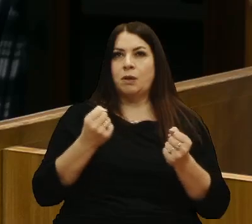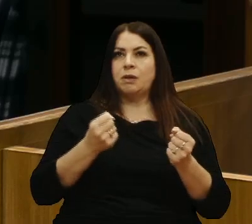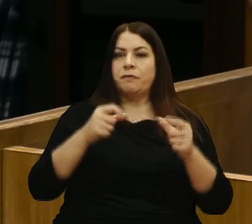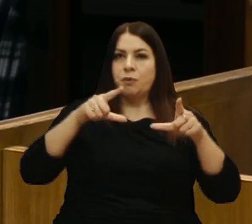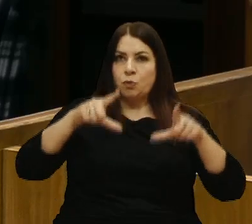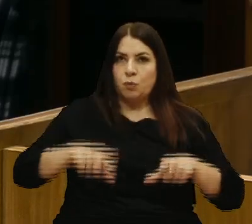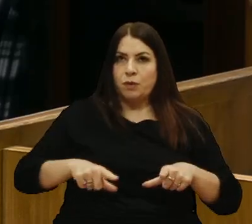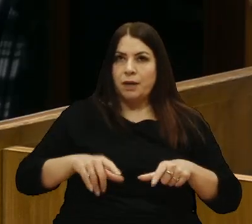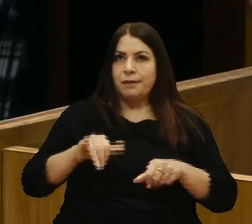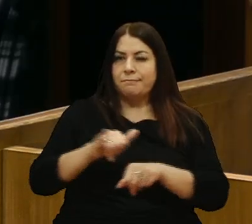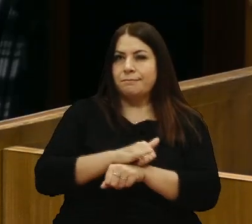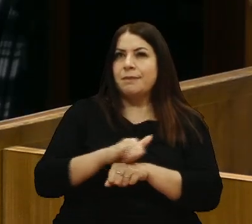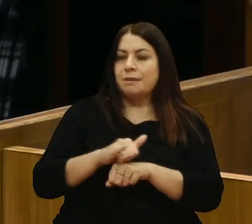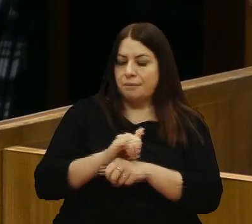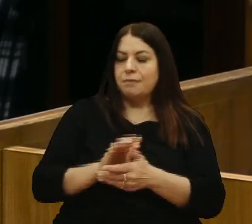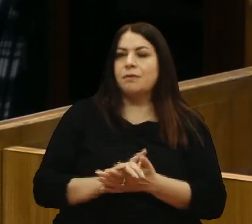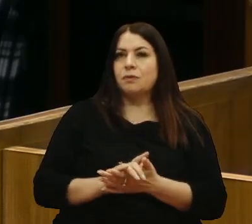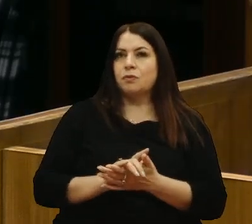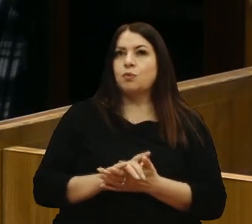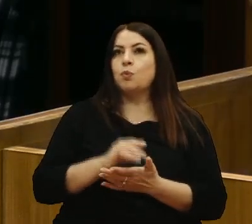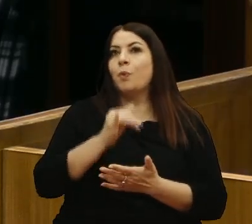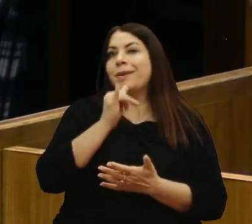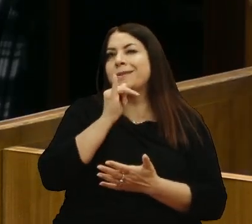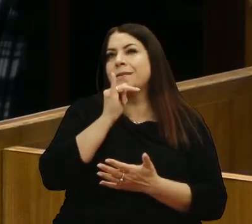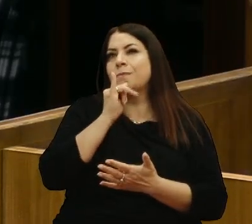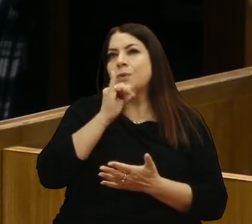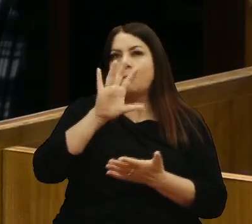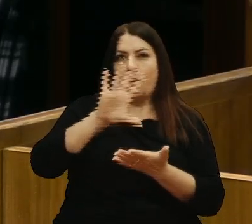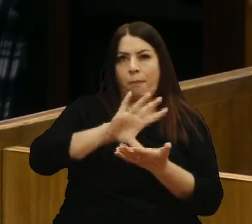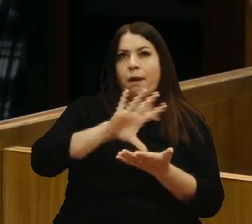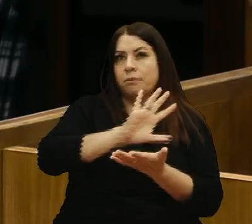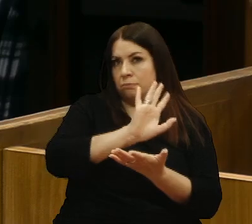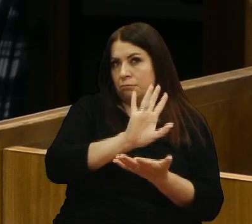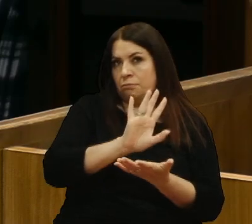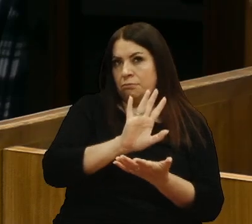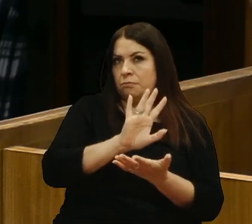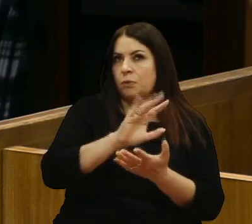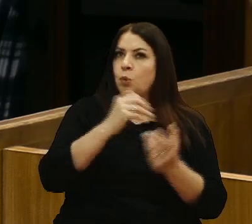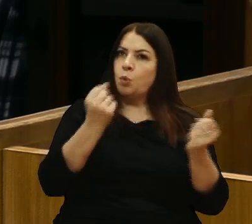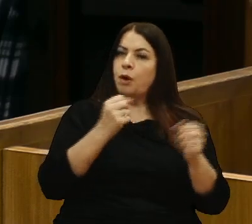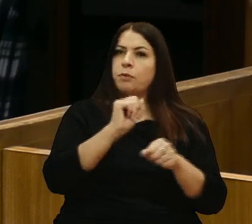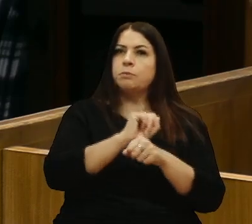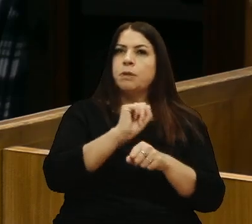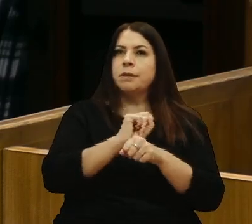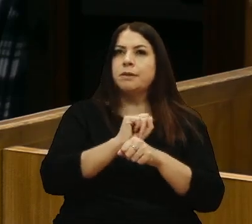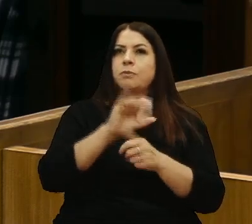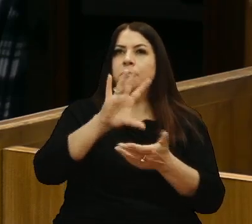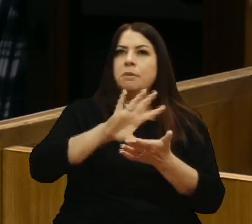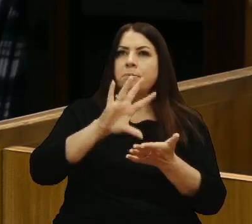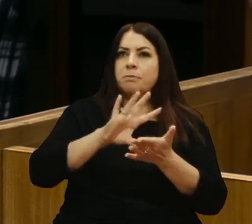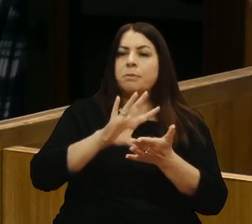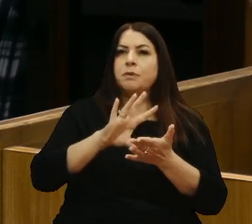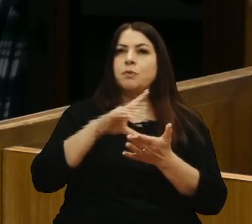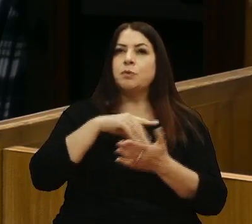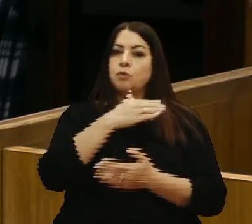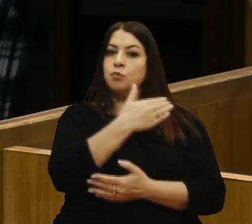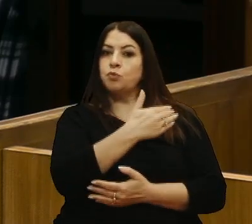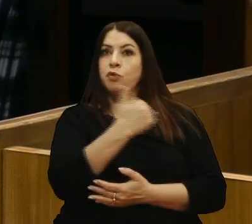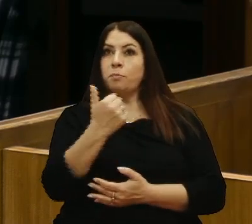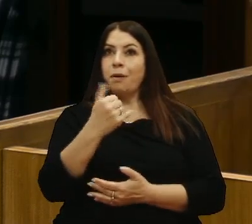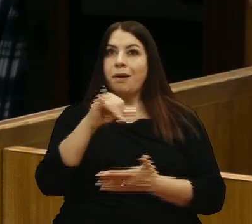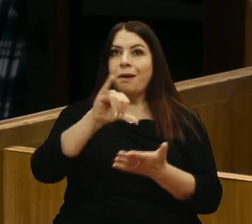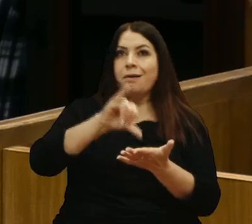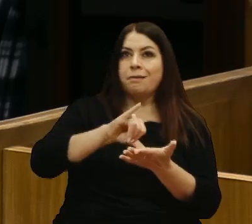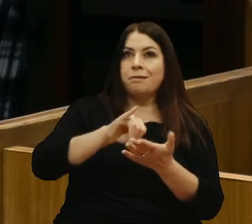local estratégico. Exemplo, uma praça. A viatura fica aguardando na praça. Quando recebe um chamado da